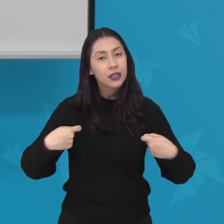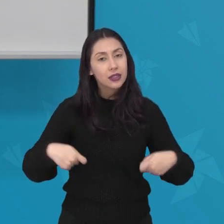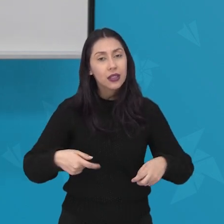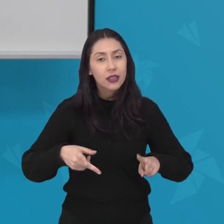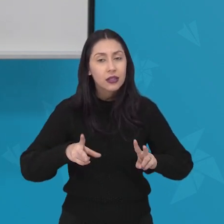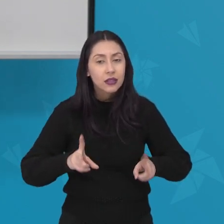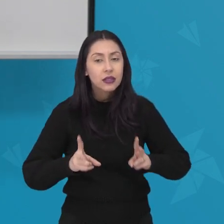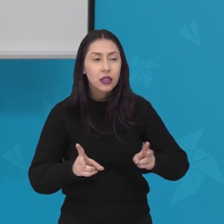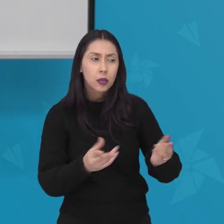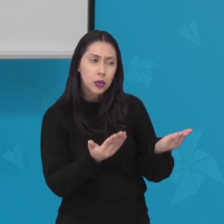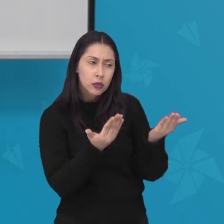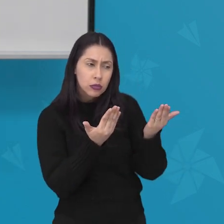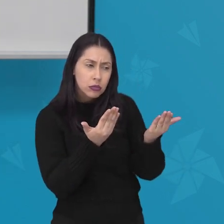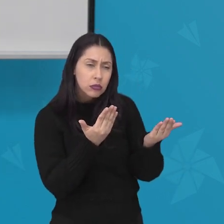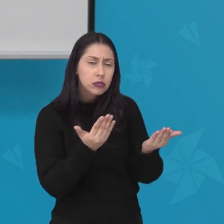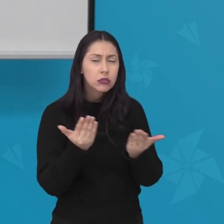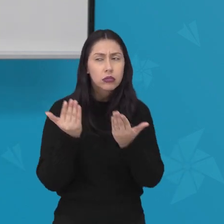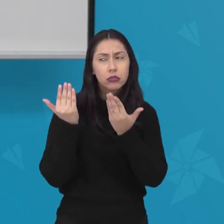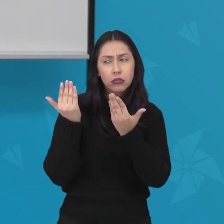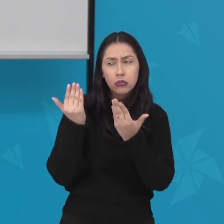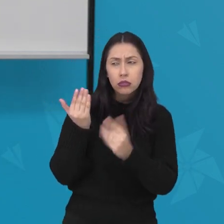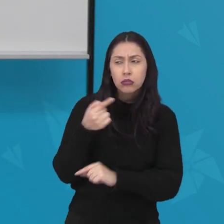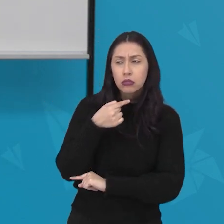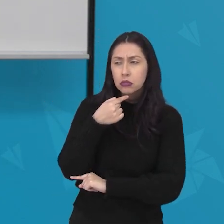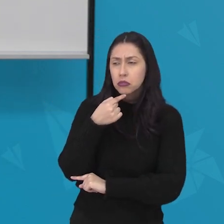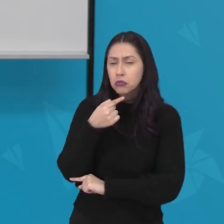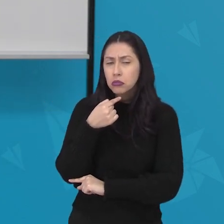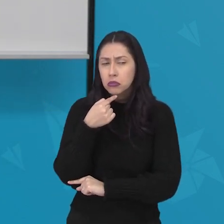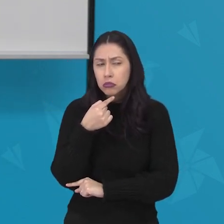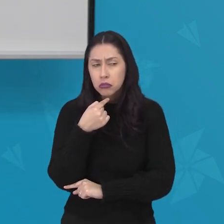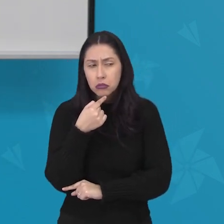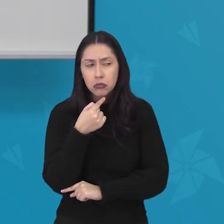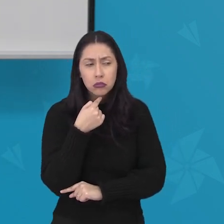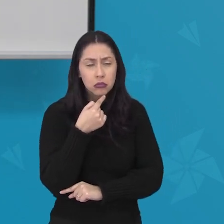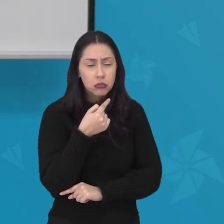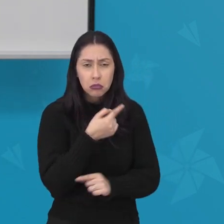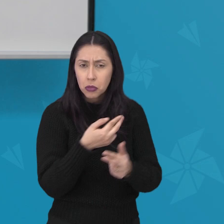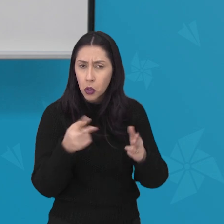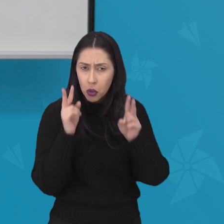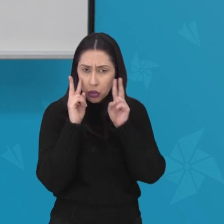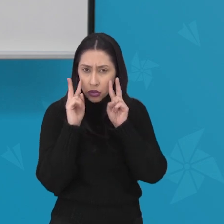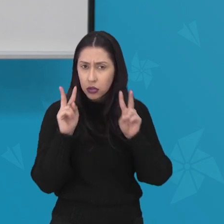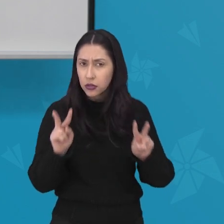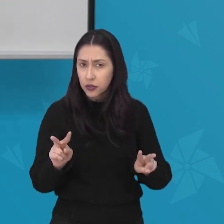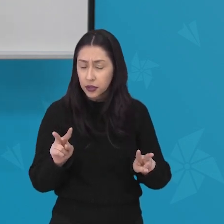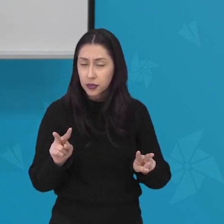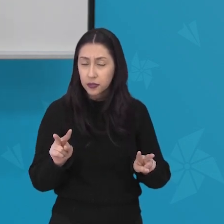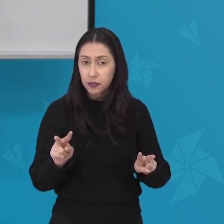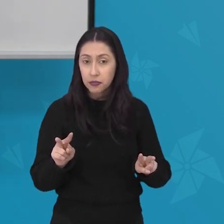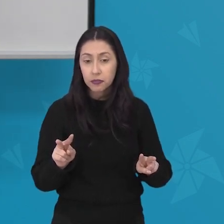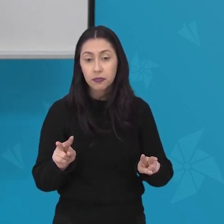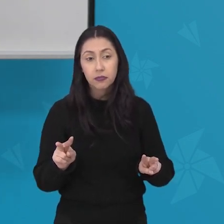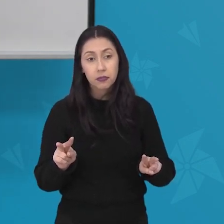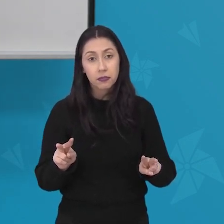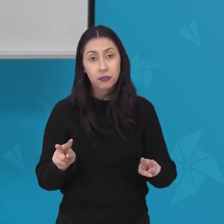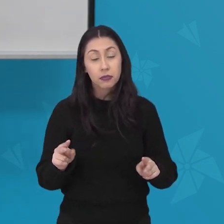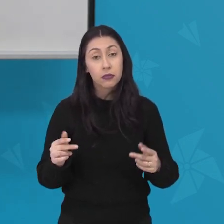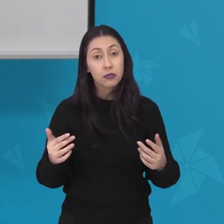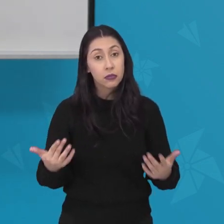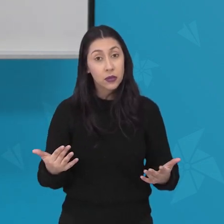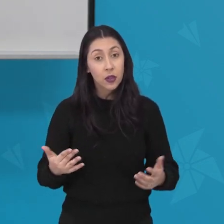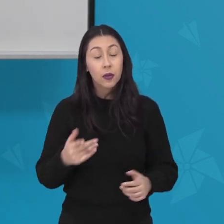tenha uma desconfiança em relação aos olhos do corpo, né? Para isso